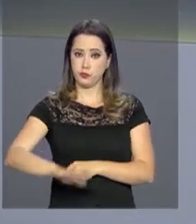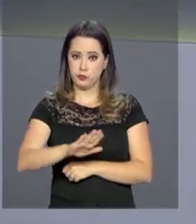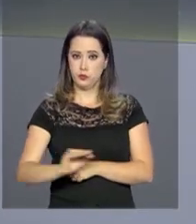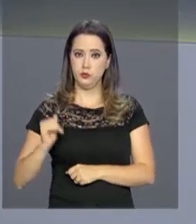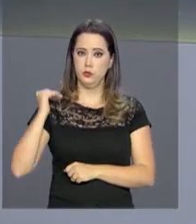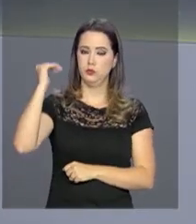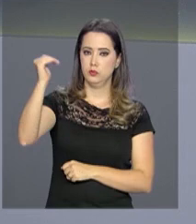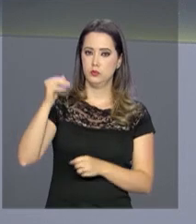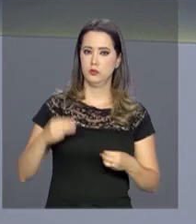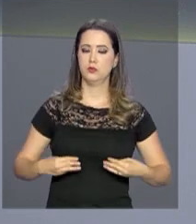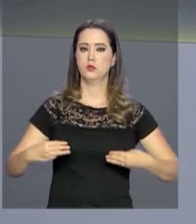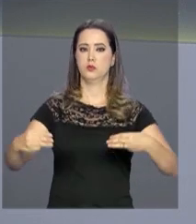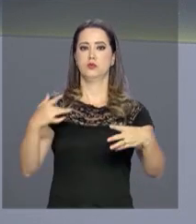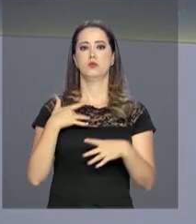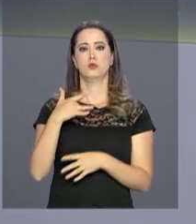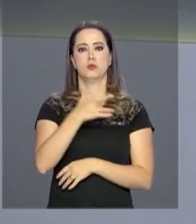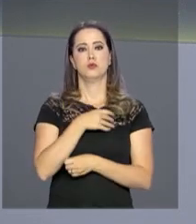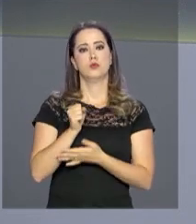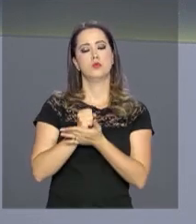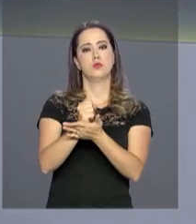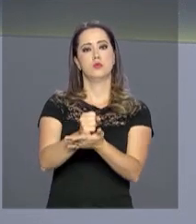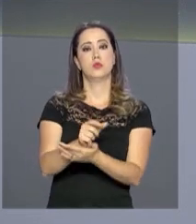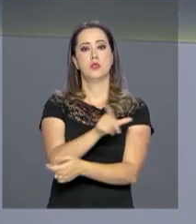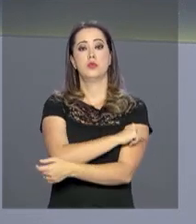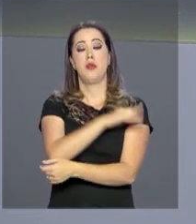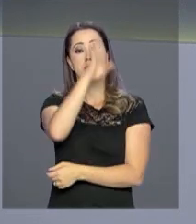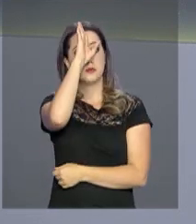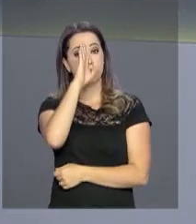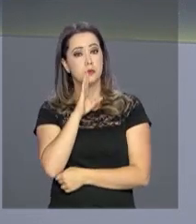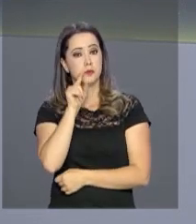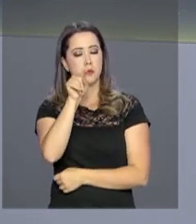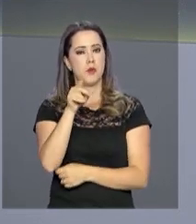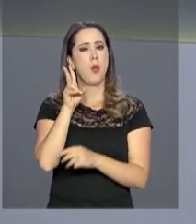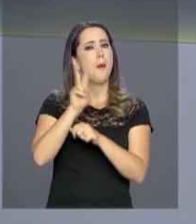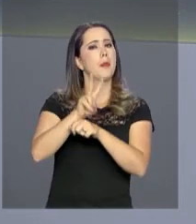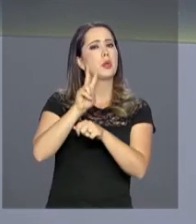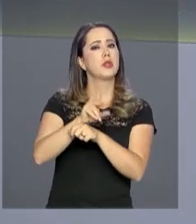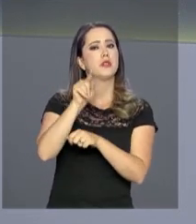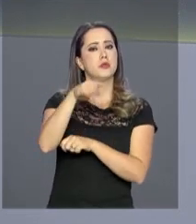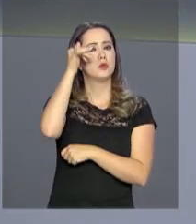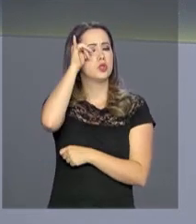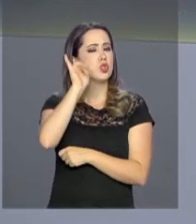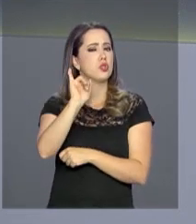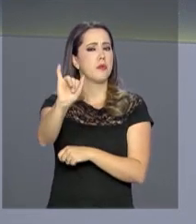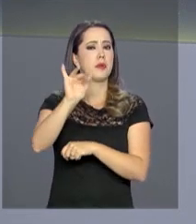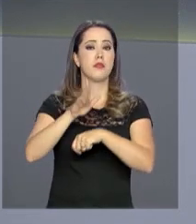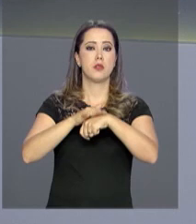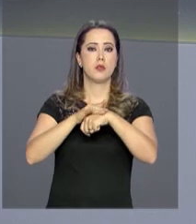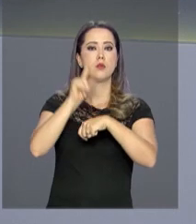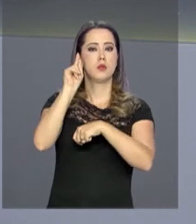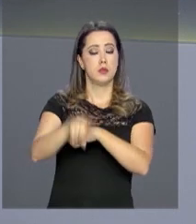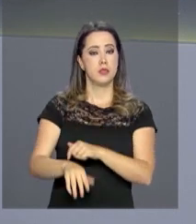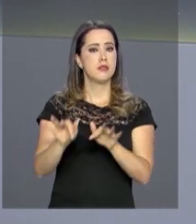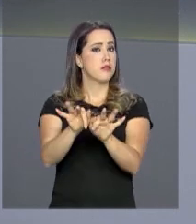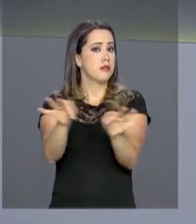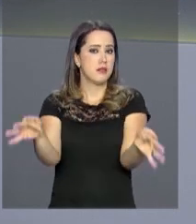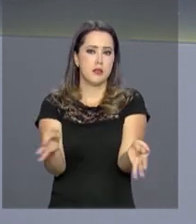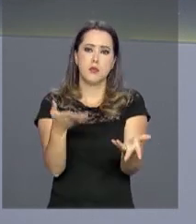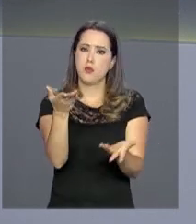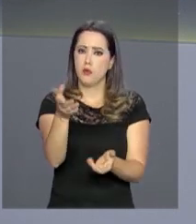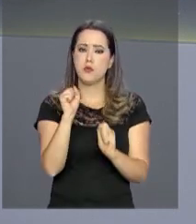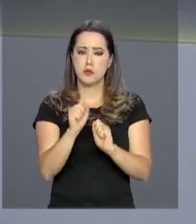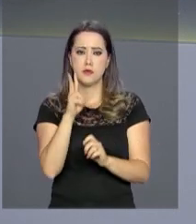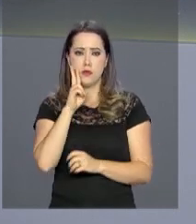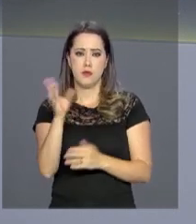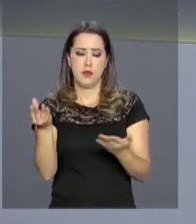crianças e adultos, o Ministério da Saúde oferece vacinas de graça. Se proteger contra muitas doenças é um ato simples, como